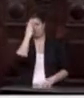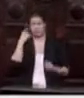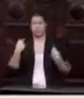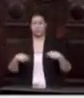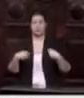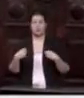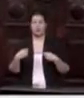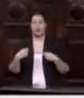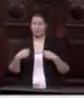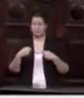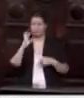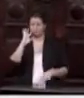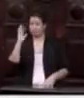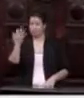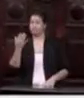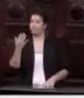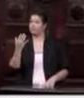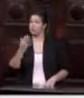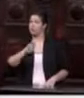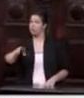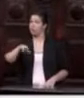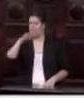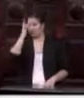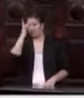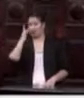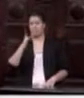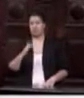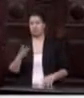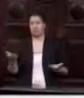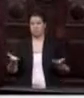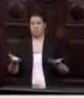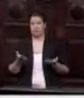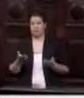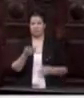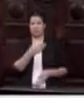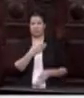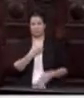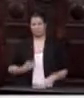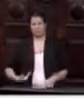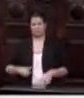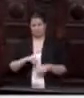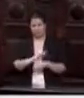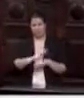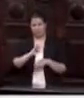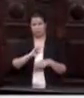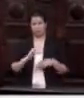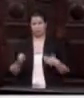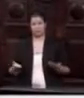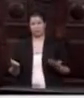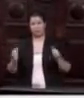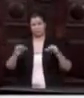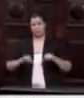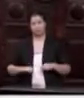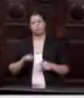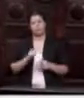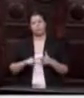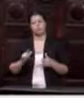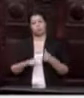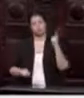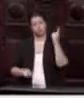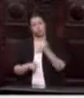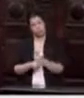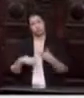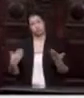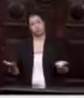necessário tomar medidas que não levasse o Estado à situação calamitosa em que ele passou a se encontrar e em que ele chega